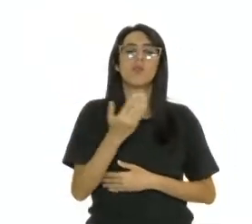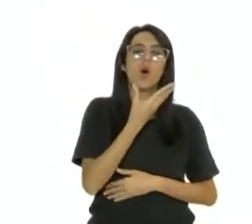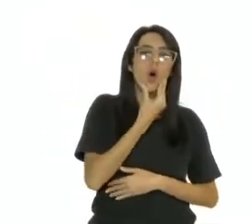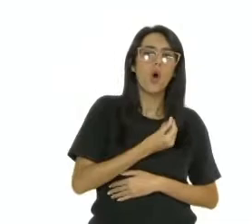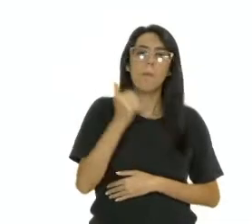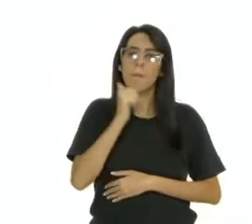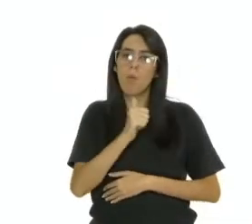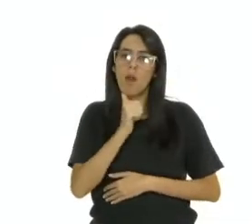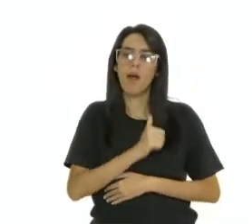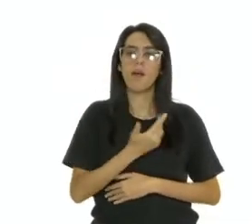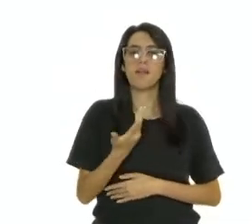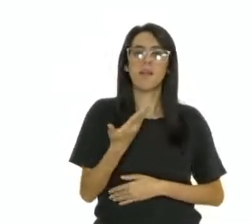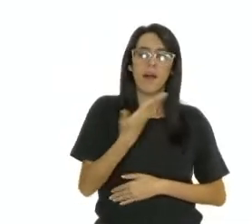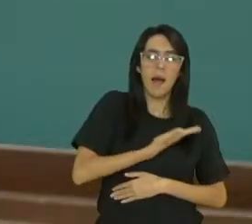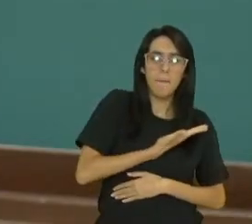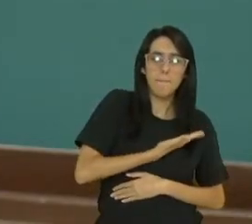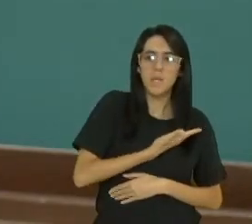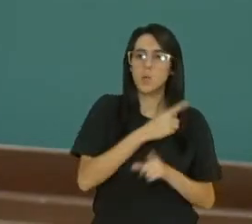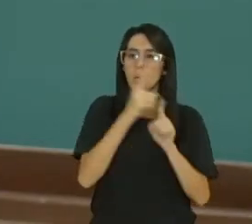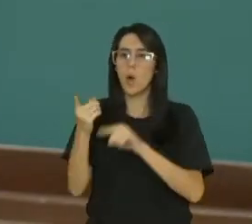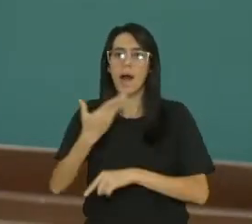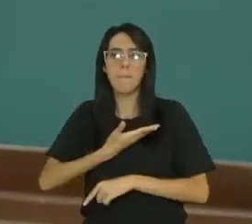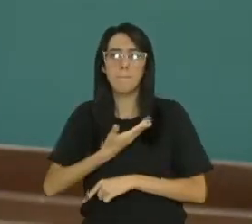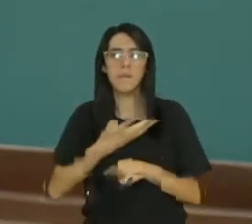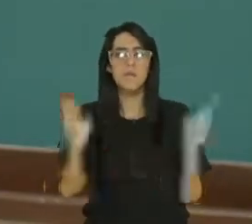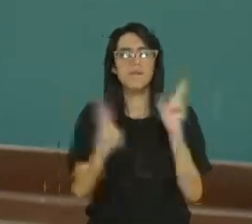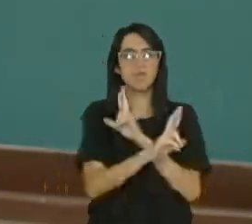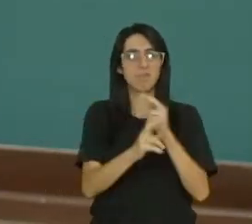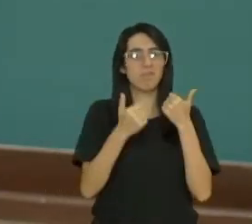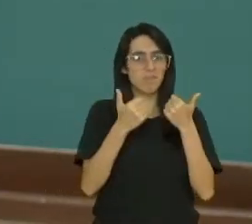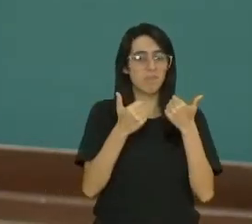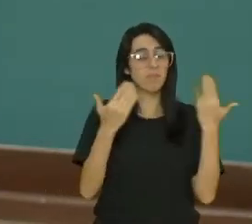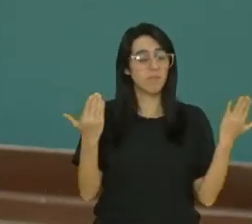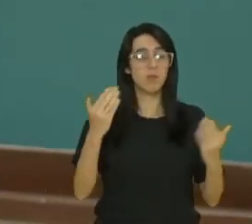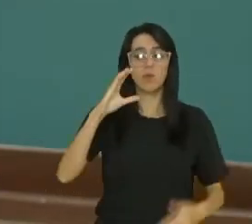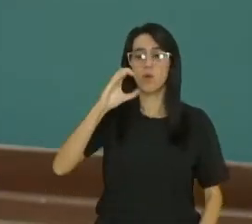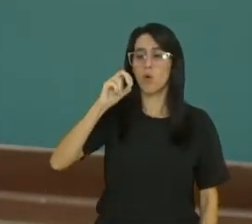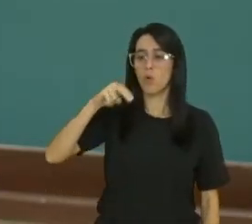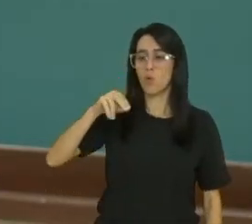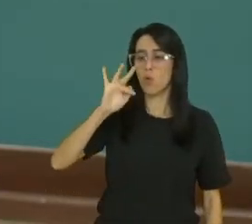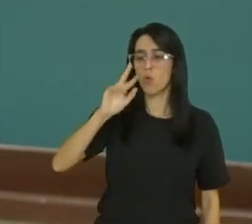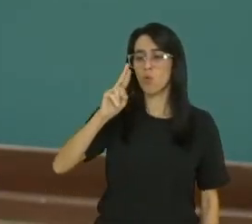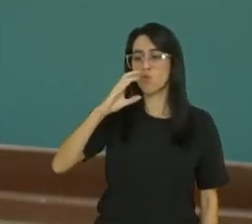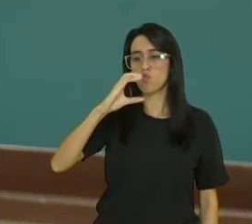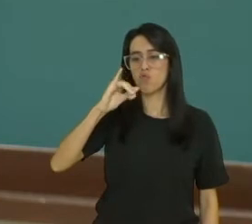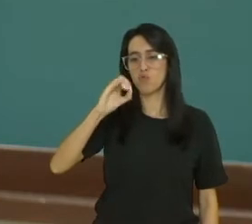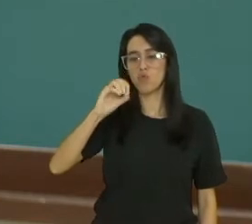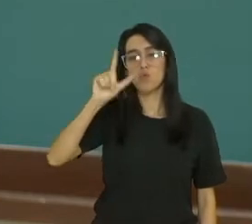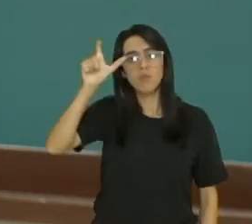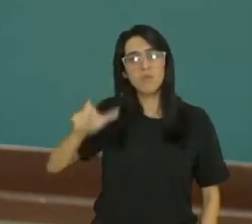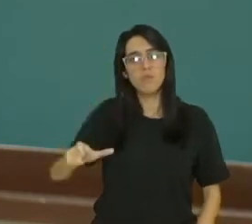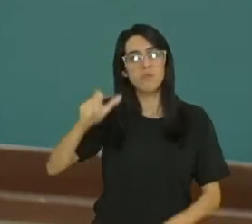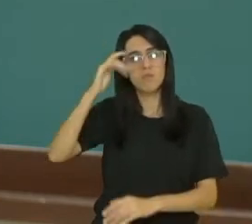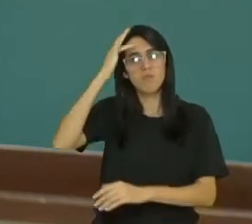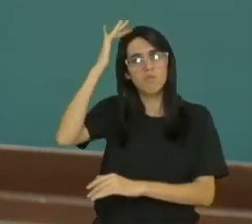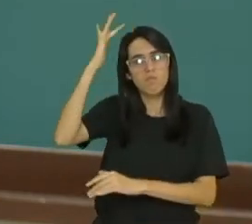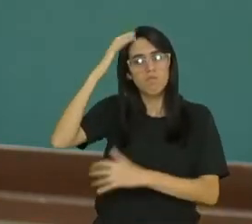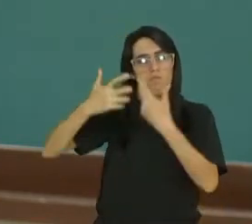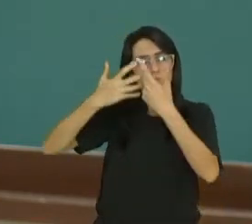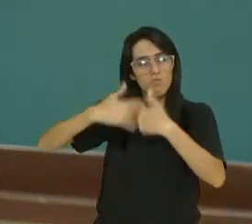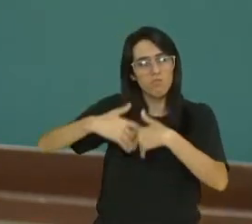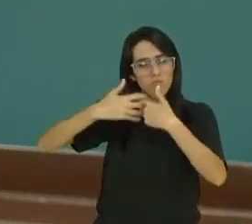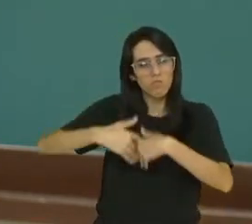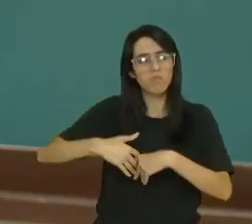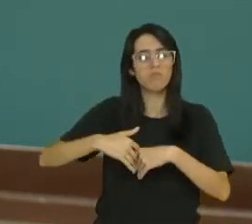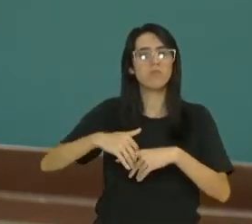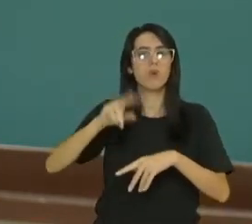amigo e o outro amigo. Ou seja, confucionismo era um filósofo, um pensador, que pegou do taoísmo, uma outra filosofia